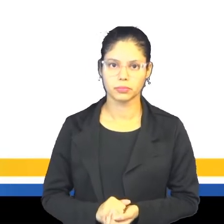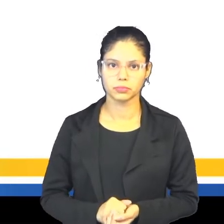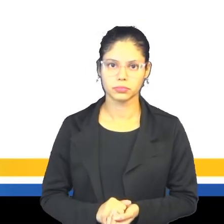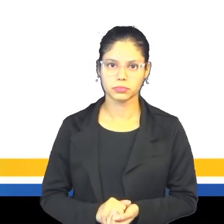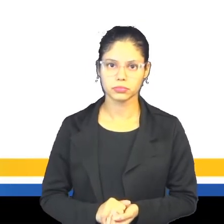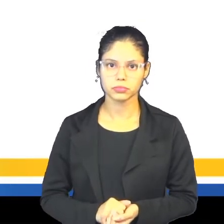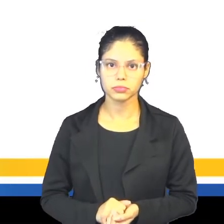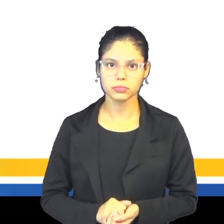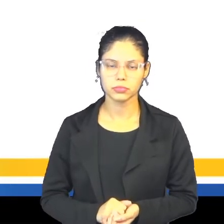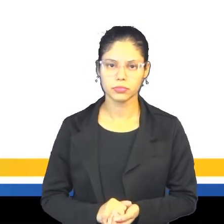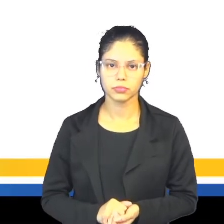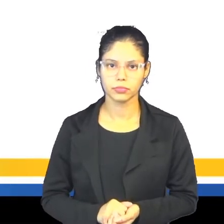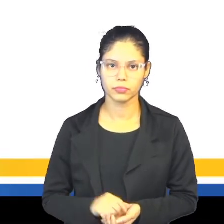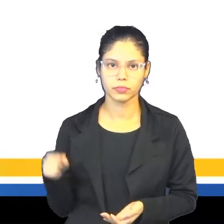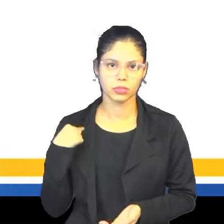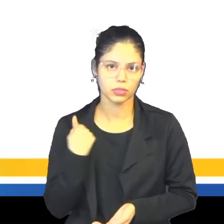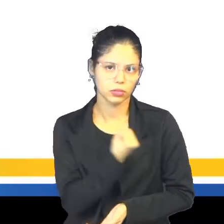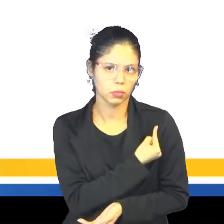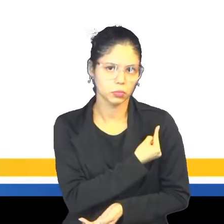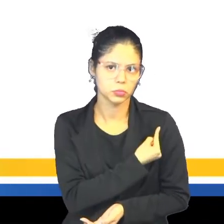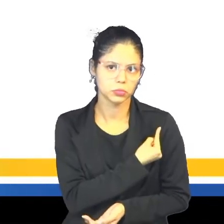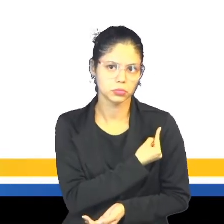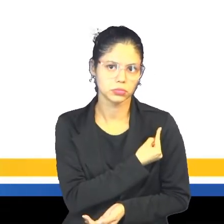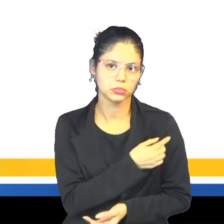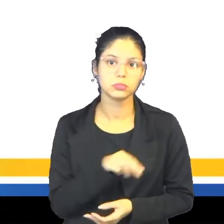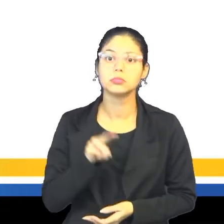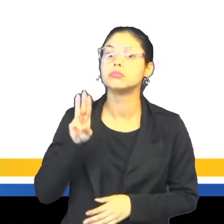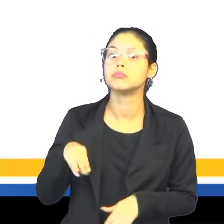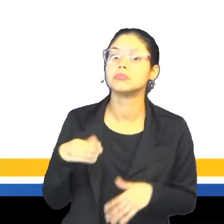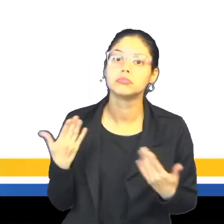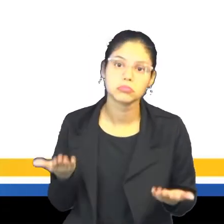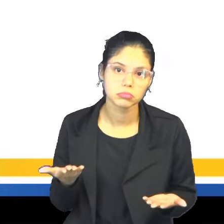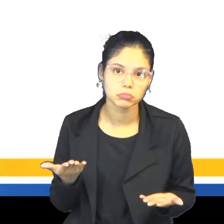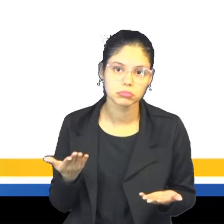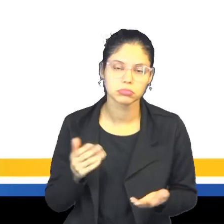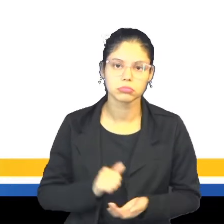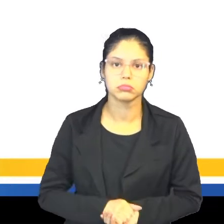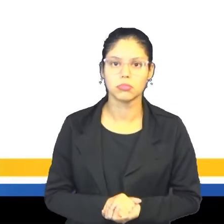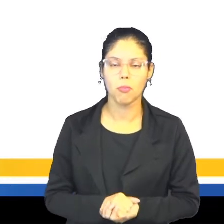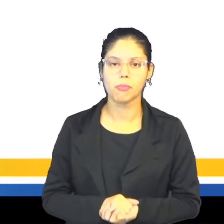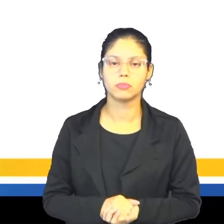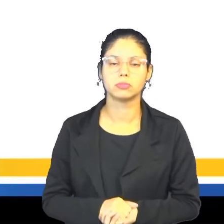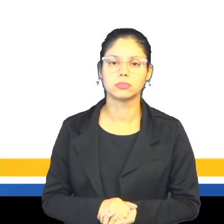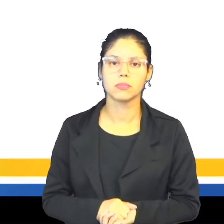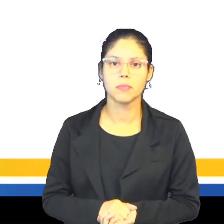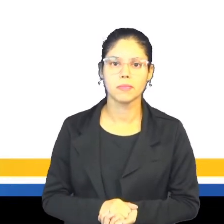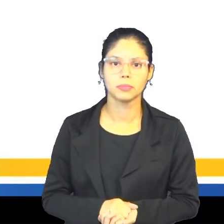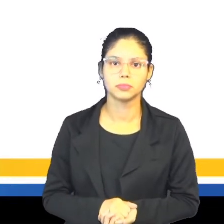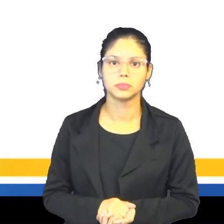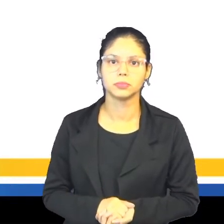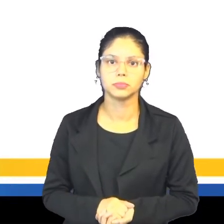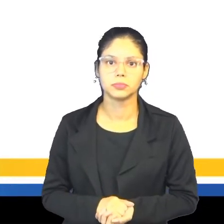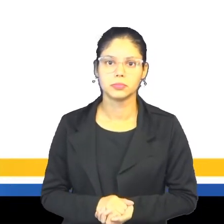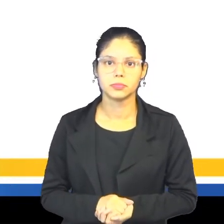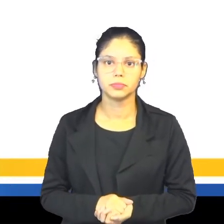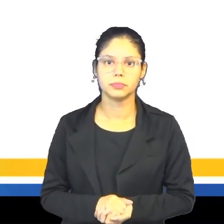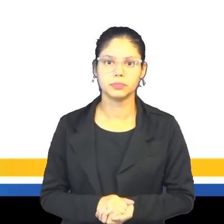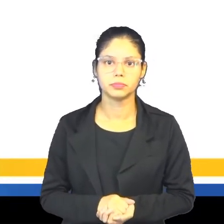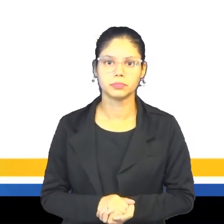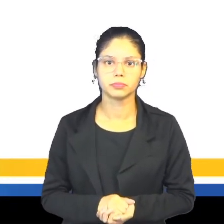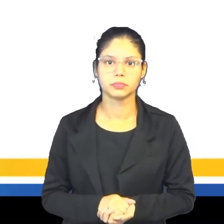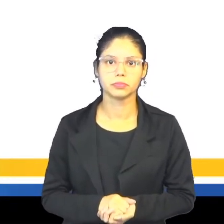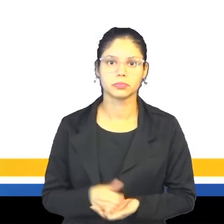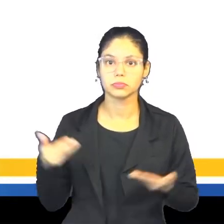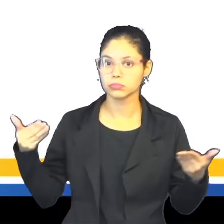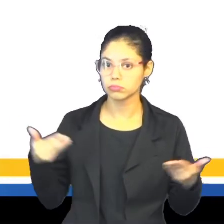outros, ou seja, se não somos nós, quienes, né? Ou seja, quem é? Se não é agora, né? Ou seja, se